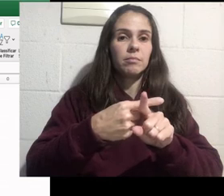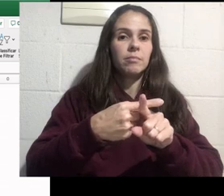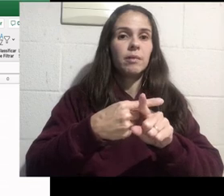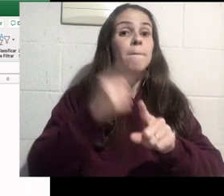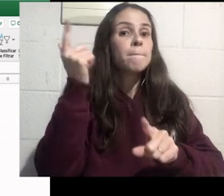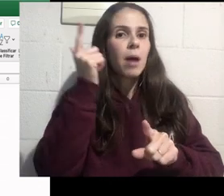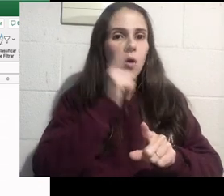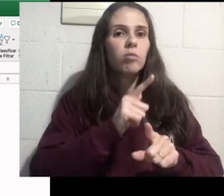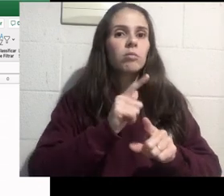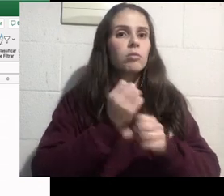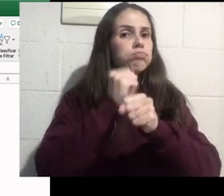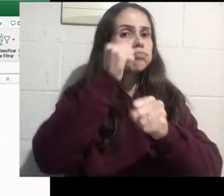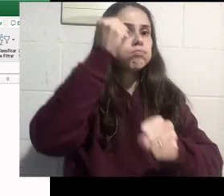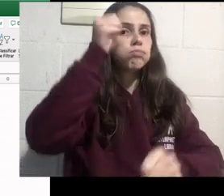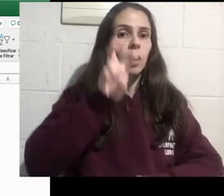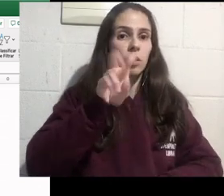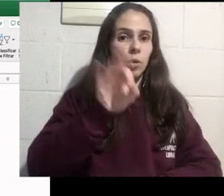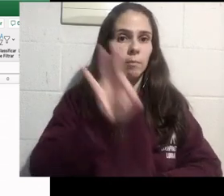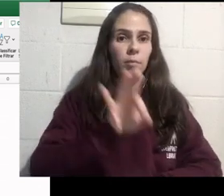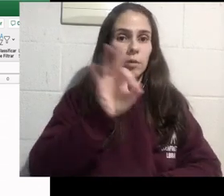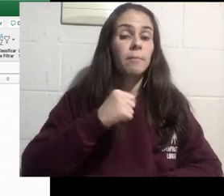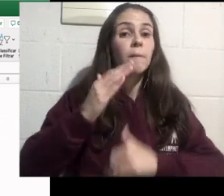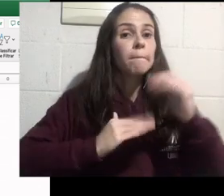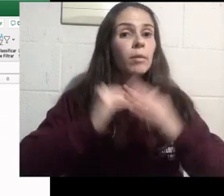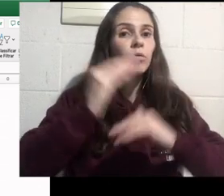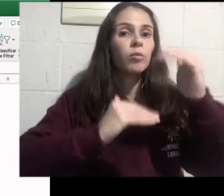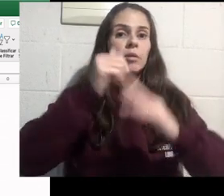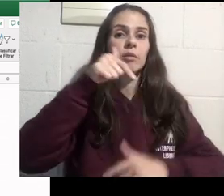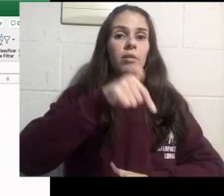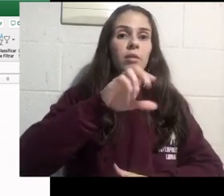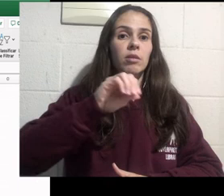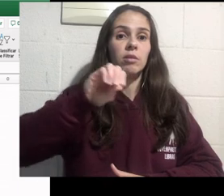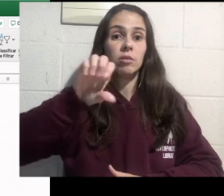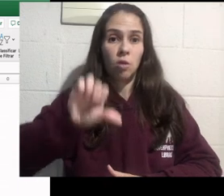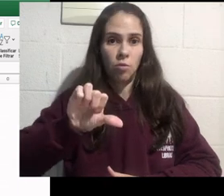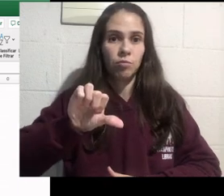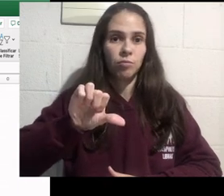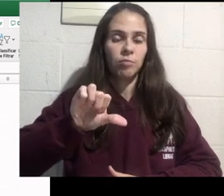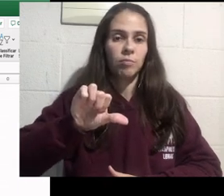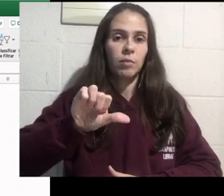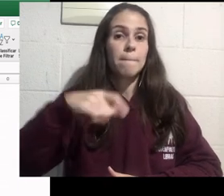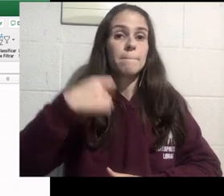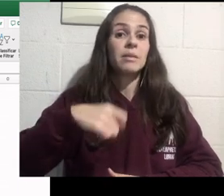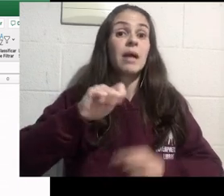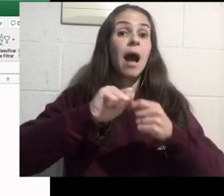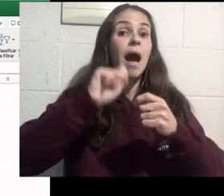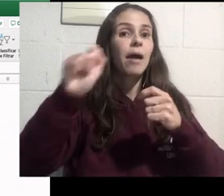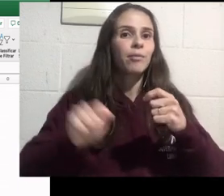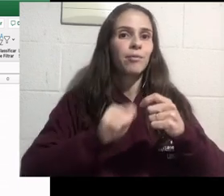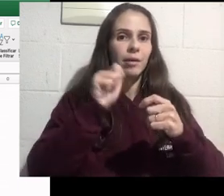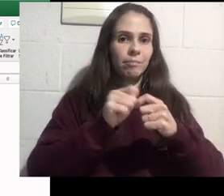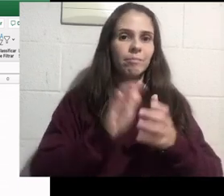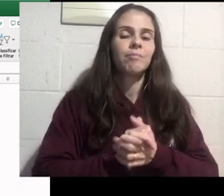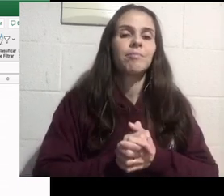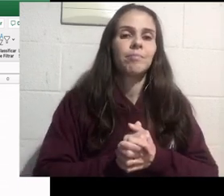venda para garantir essa rentabilidade de 50%. Então, eu vou ter que produzir 709,15, só que eu preciso arredondar, né? Porque eu não posso